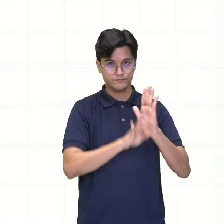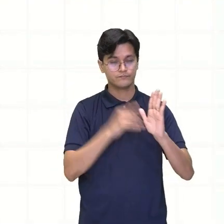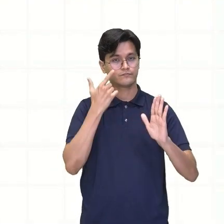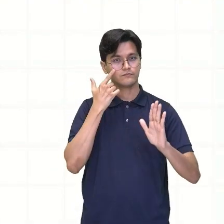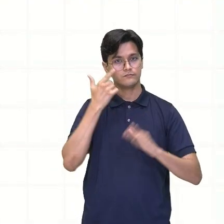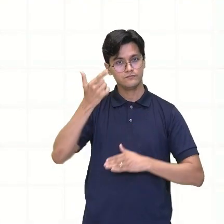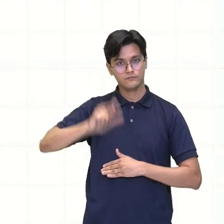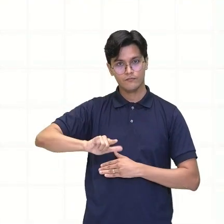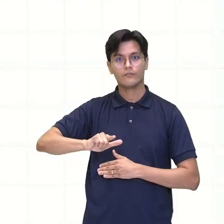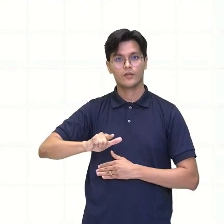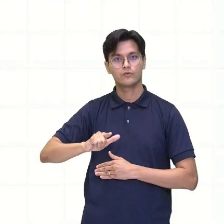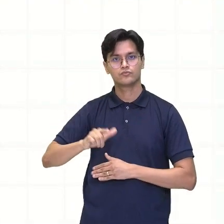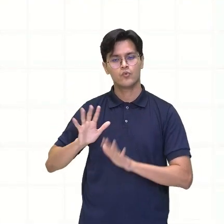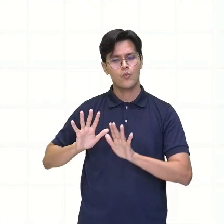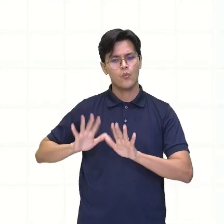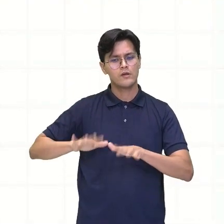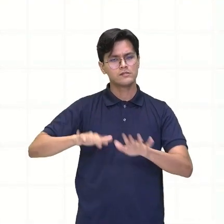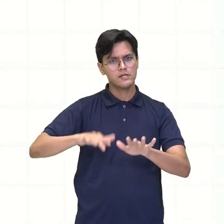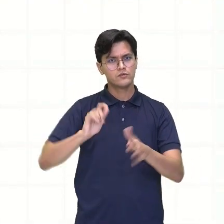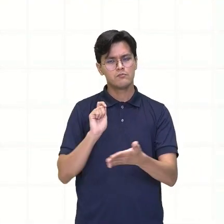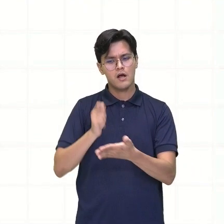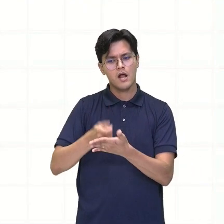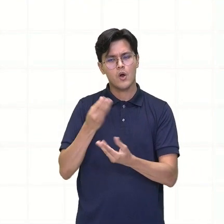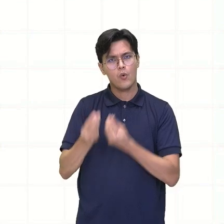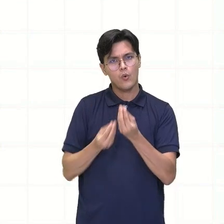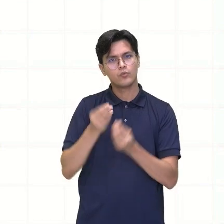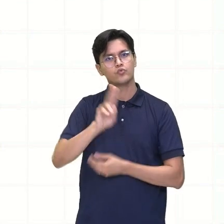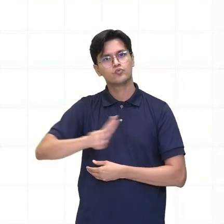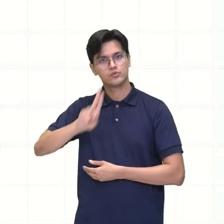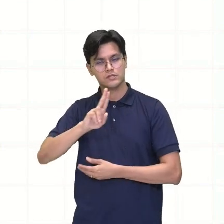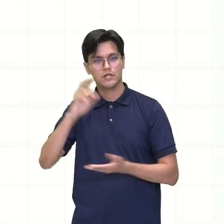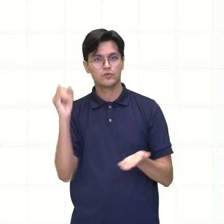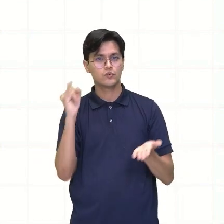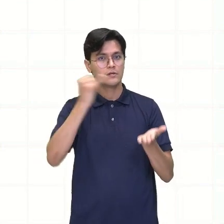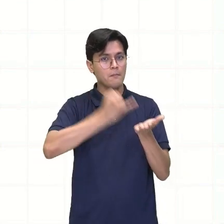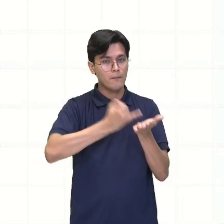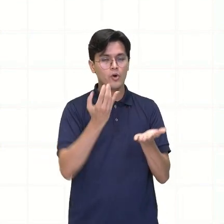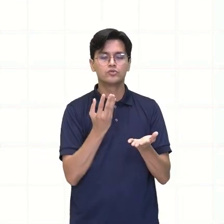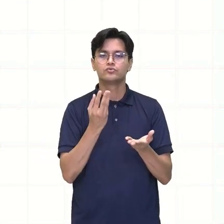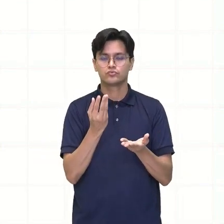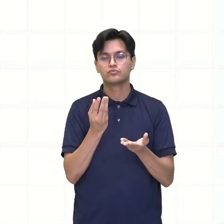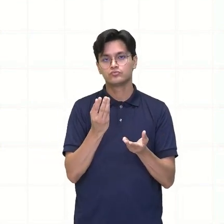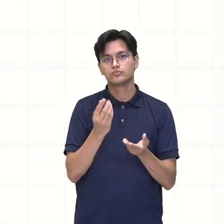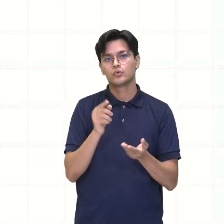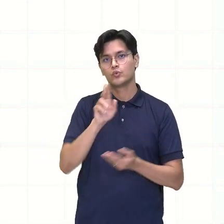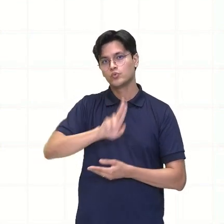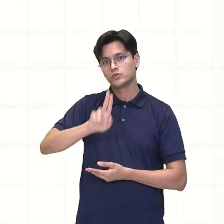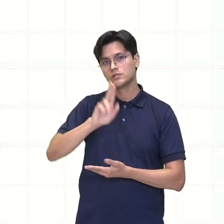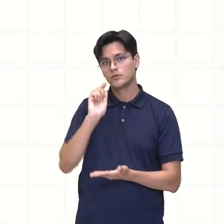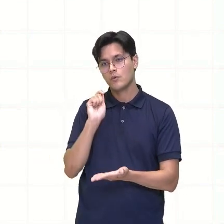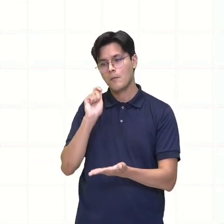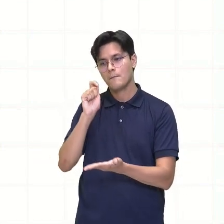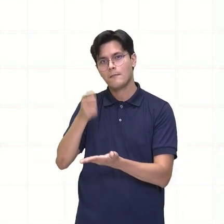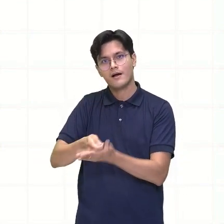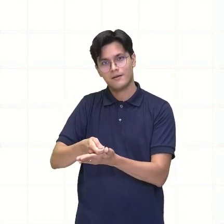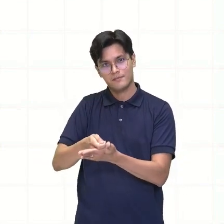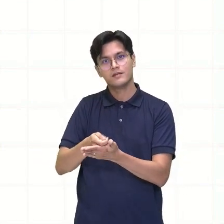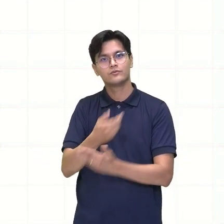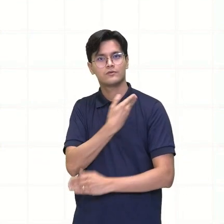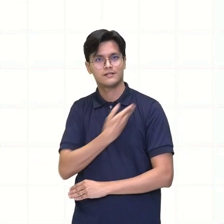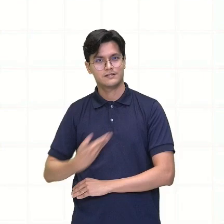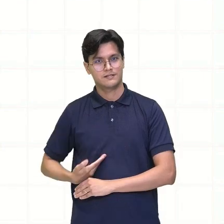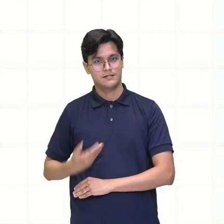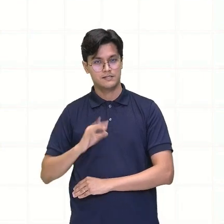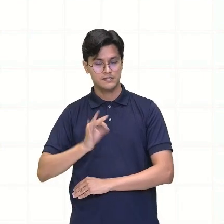mantido com impostos. Esses impostos eles eram adquiridos através de pagamentos ao Estado.